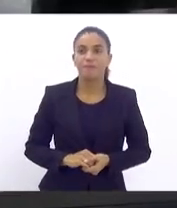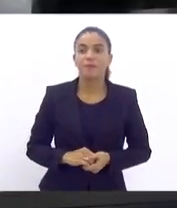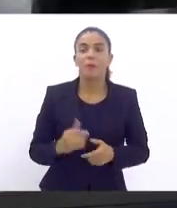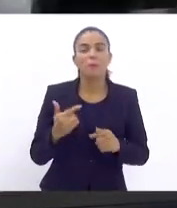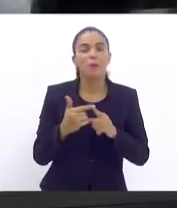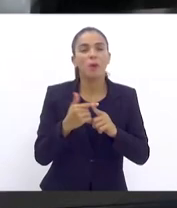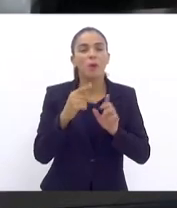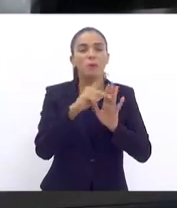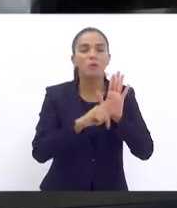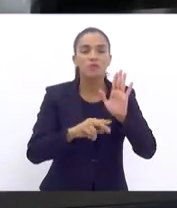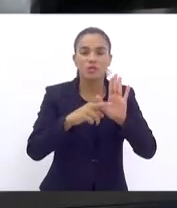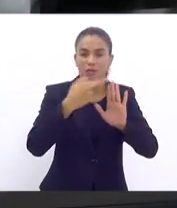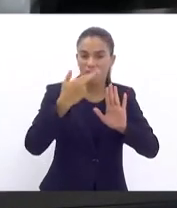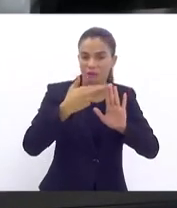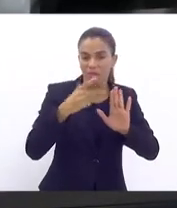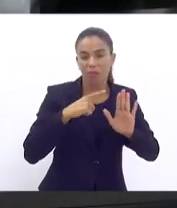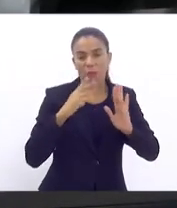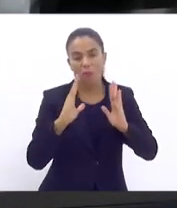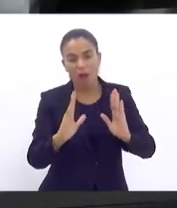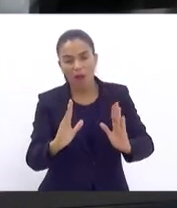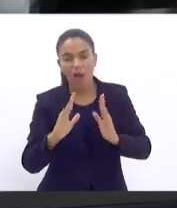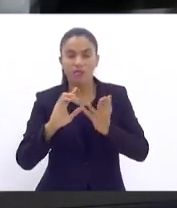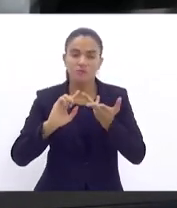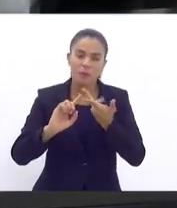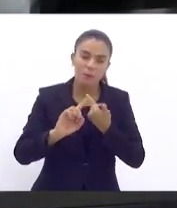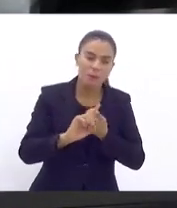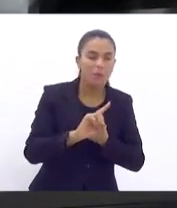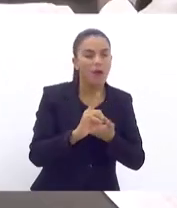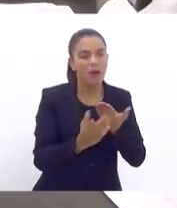de resolução tem aqueles prazos